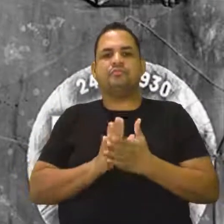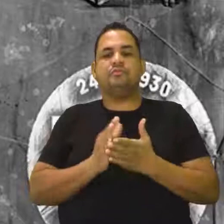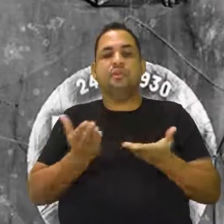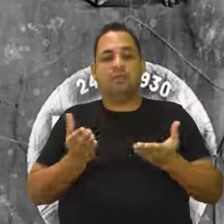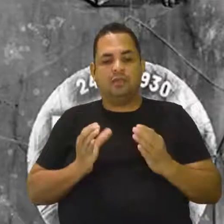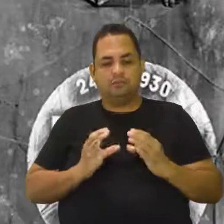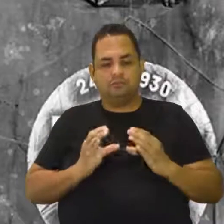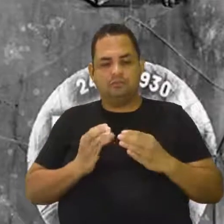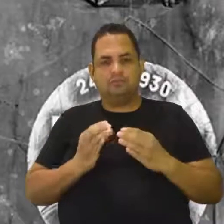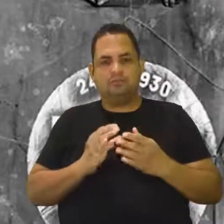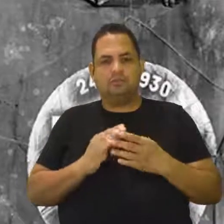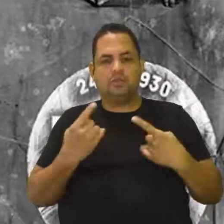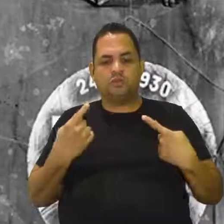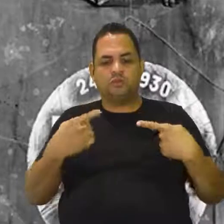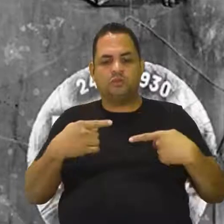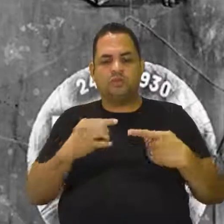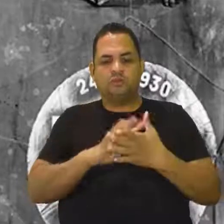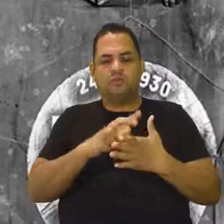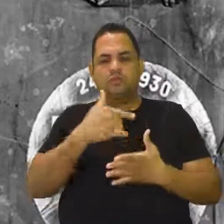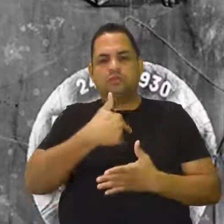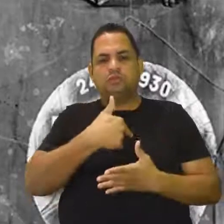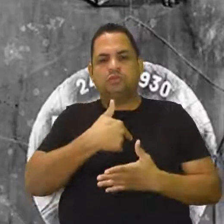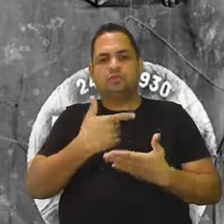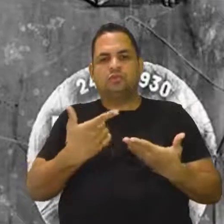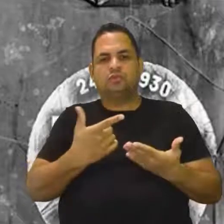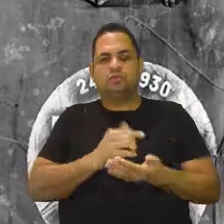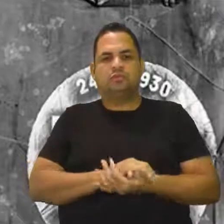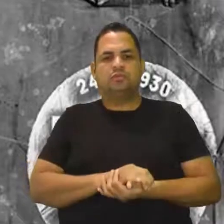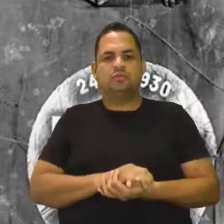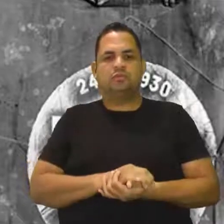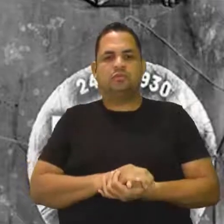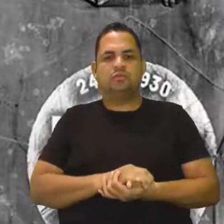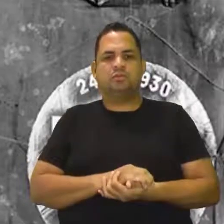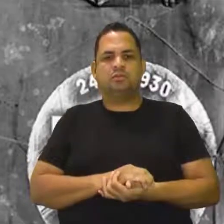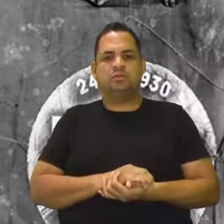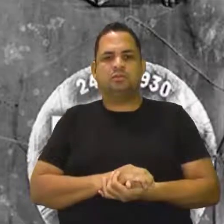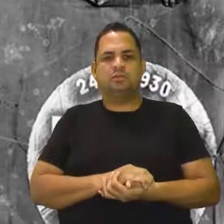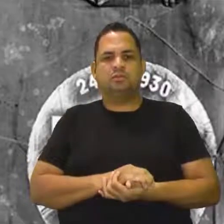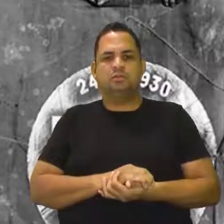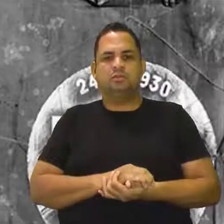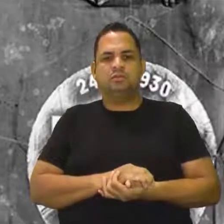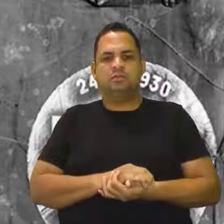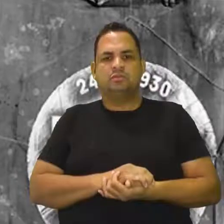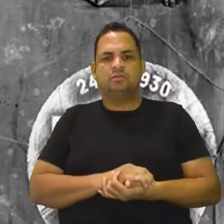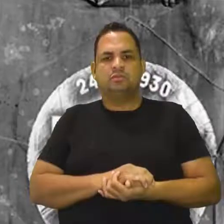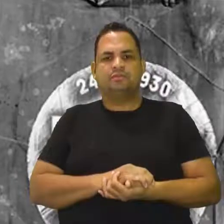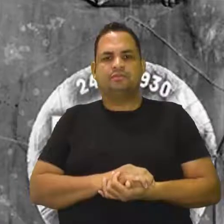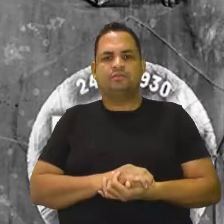confrontando. Então nós temos esse movimento aí. Nesse meio